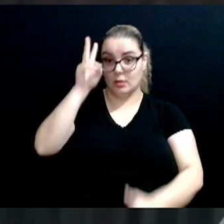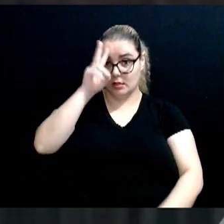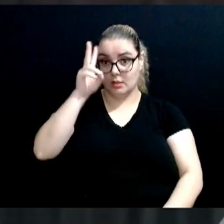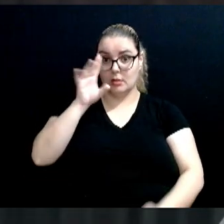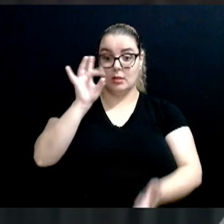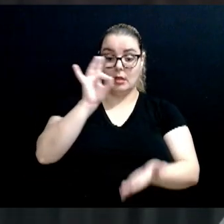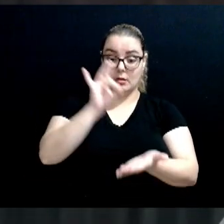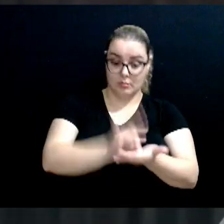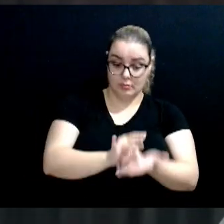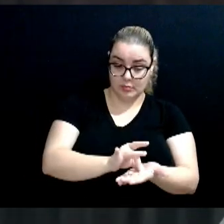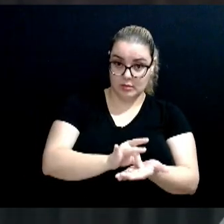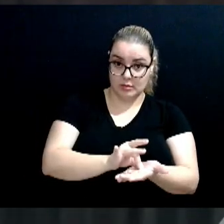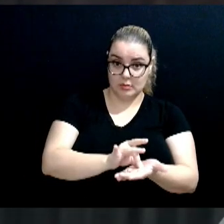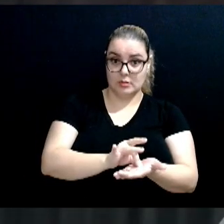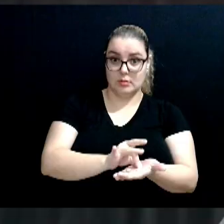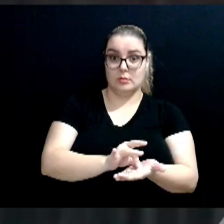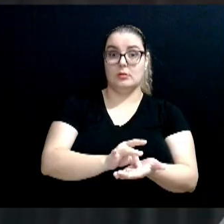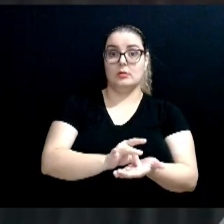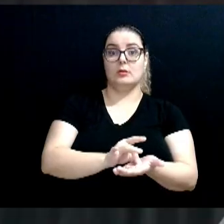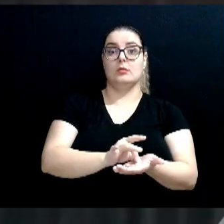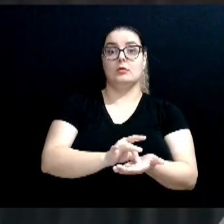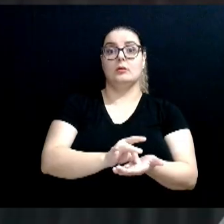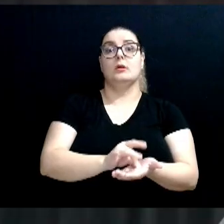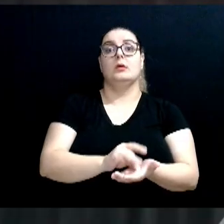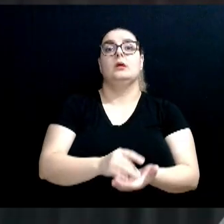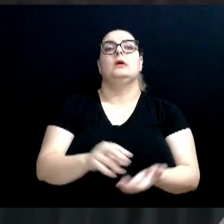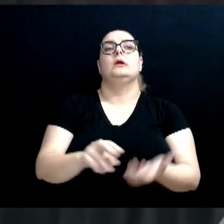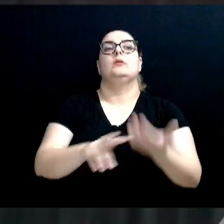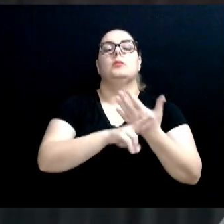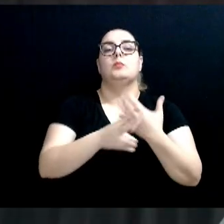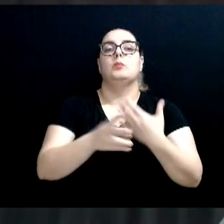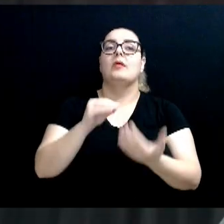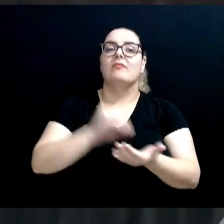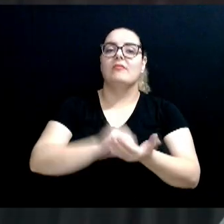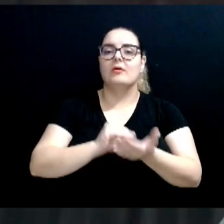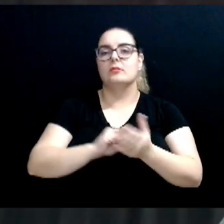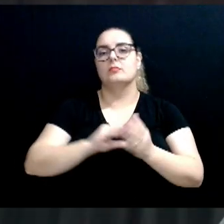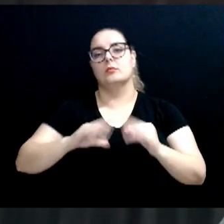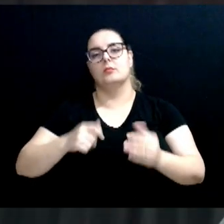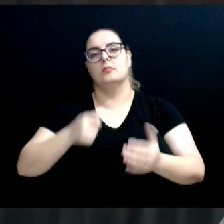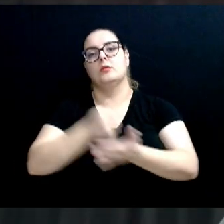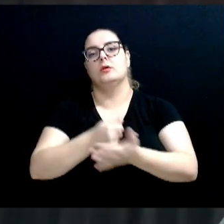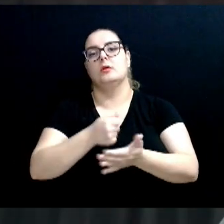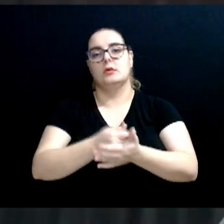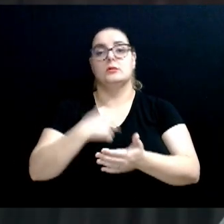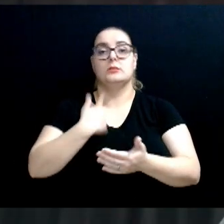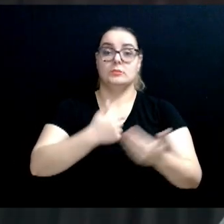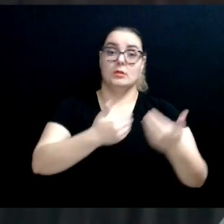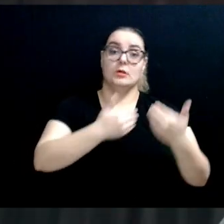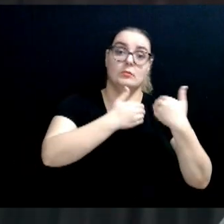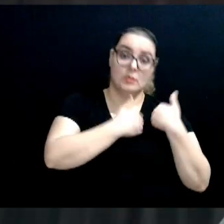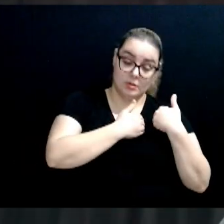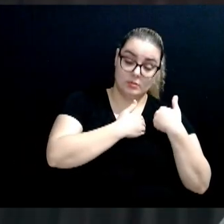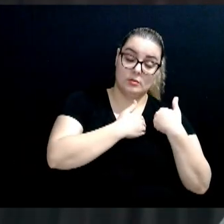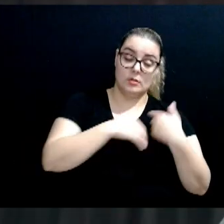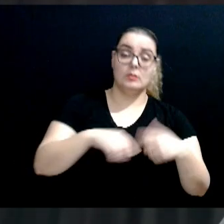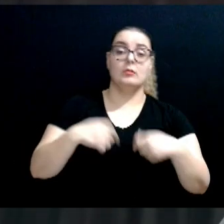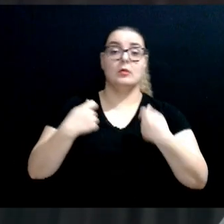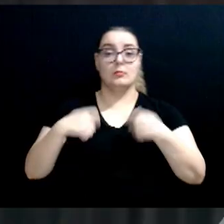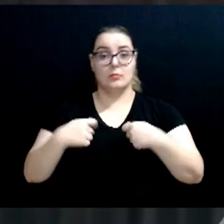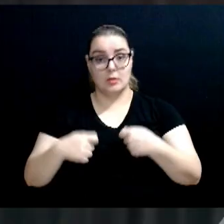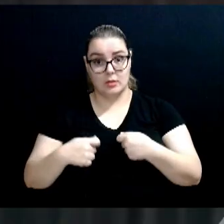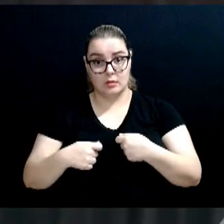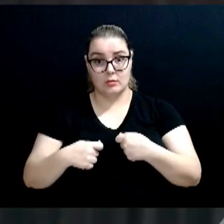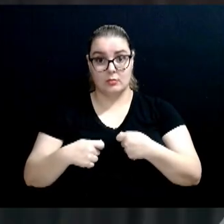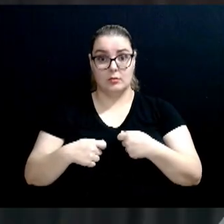ela causa um desconforto, porque exige de nós uma responsabilidade. Você vai precisar, usando aqui um termo aí